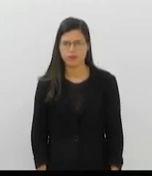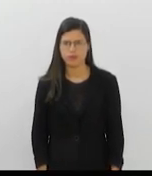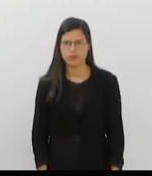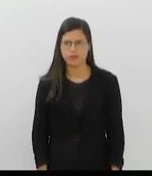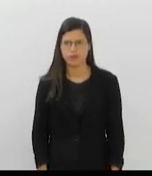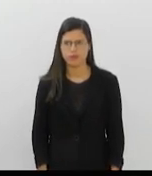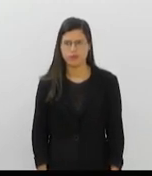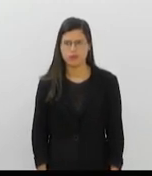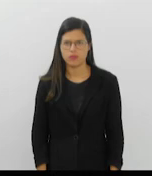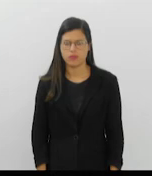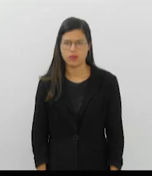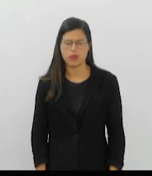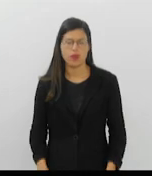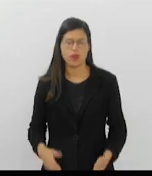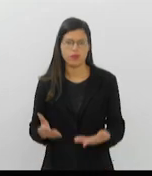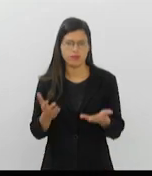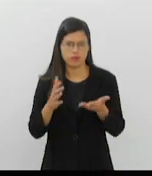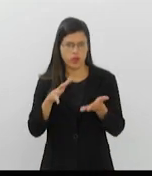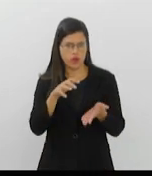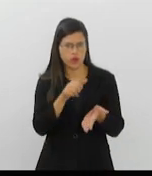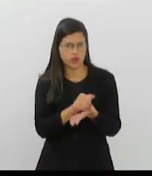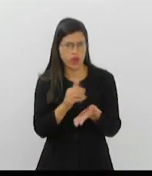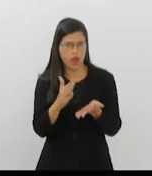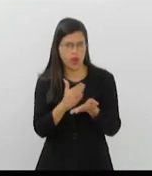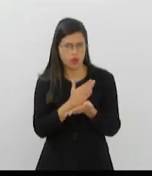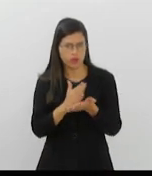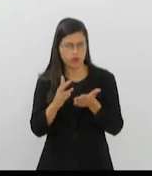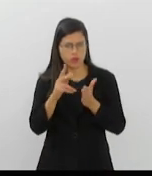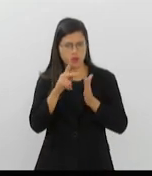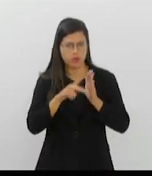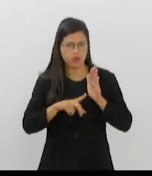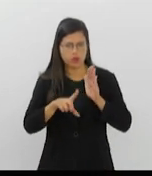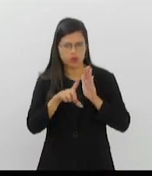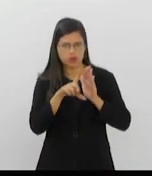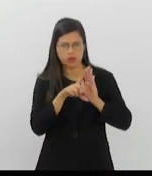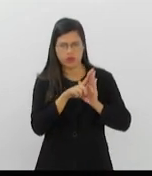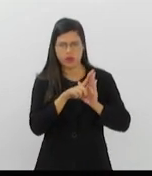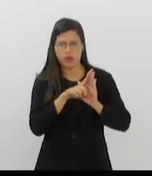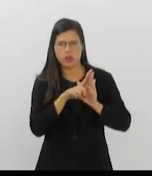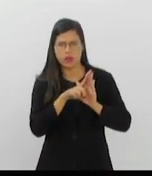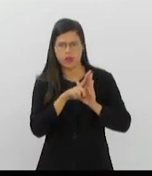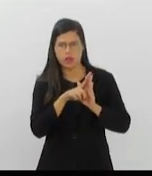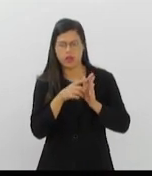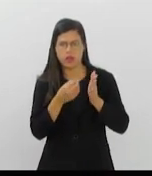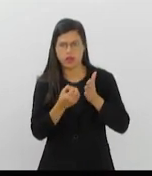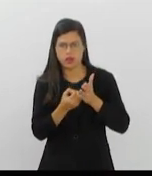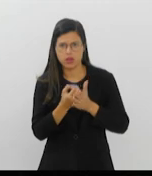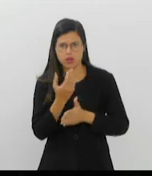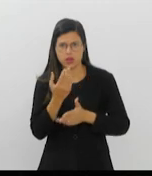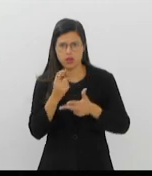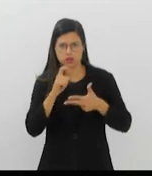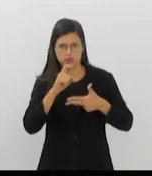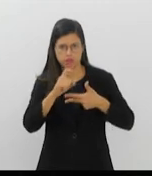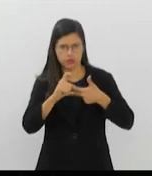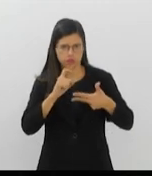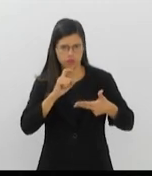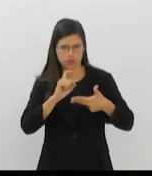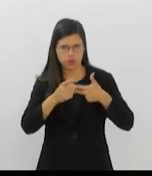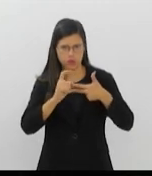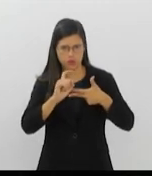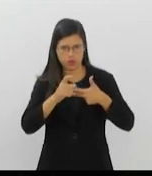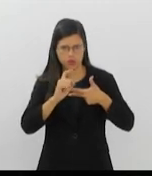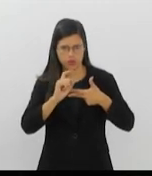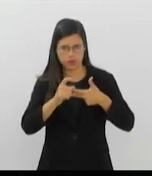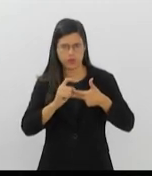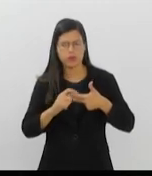alguns projetos de leis de origem do executivo